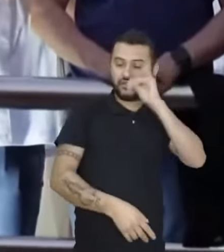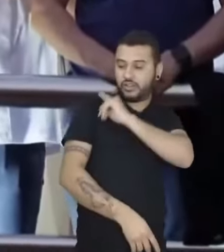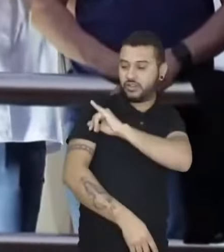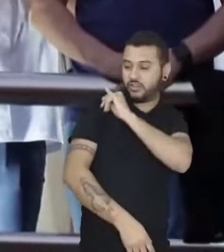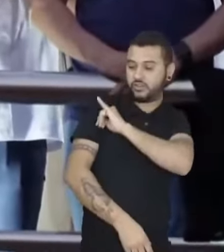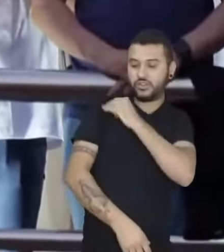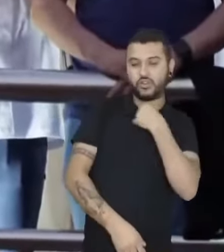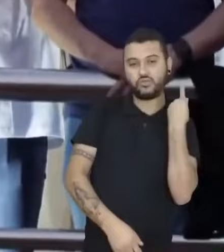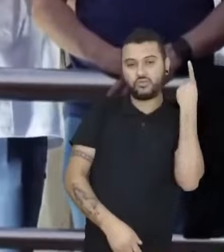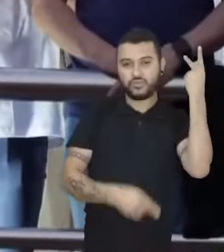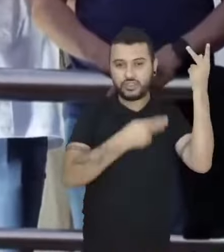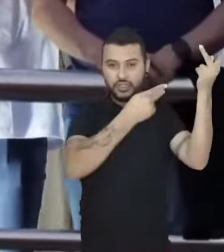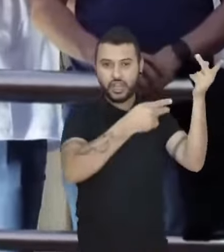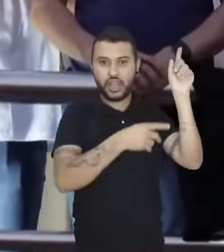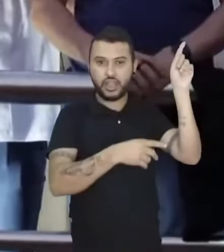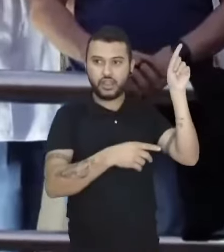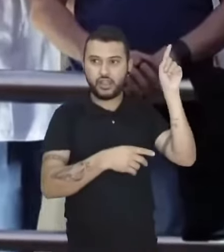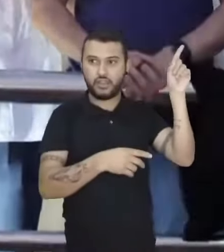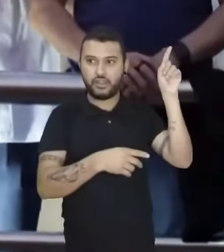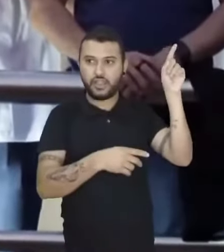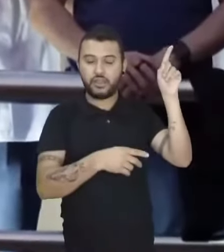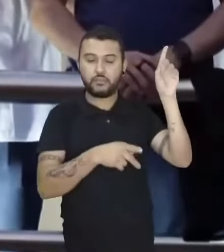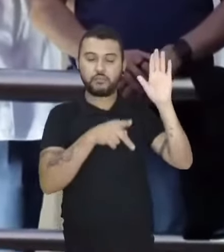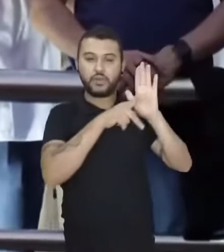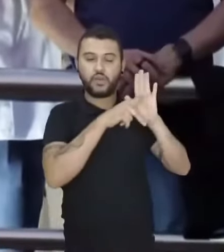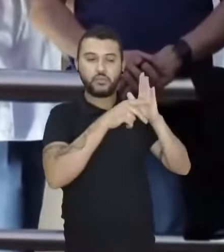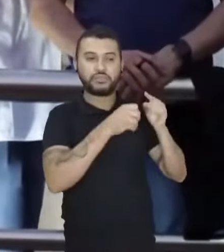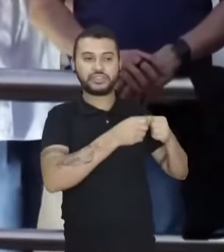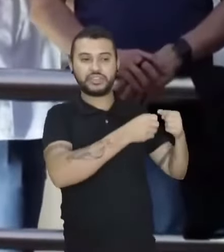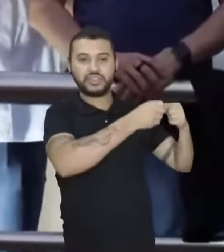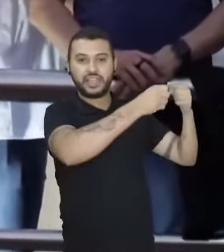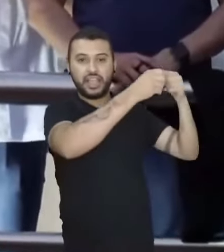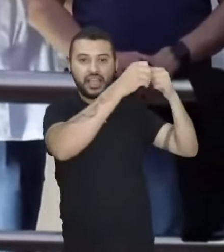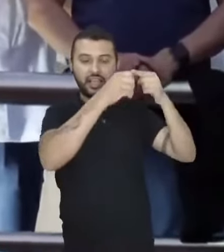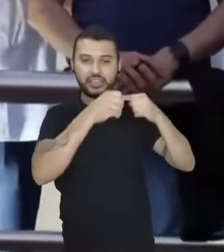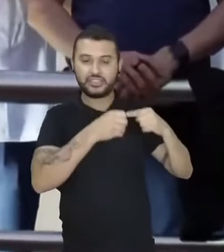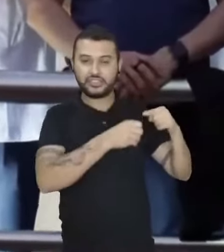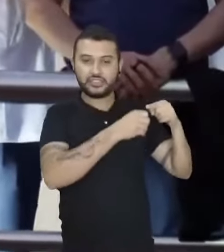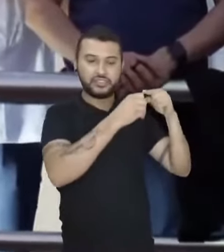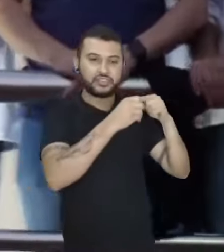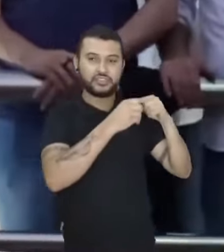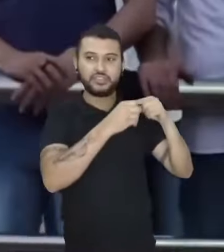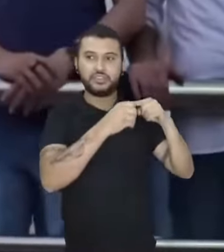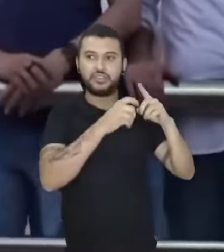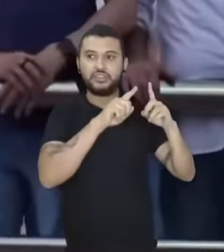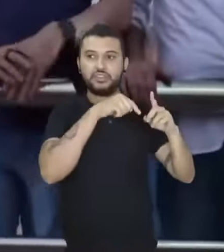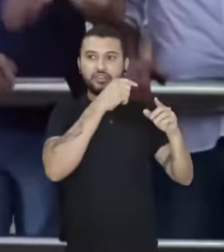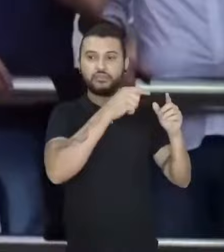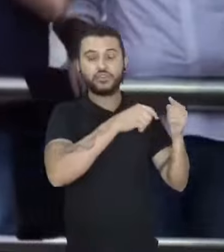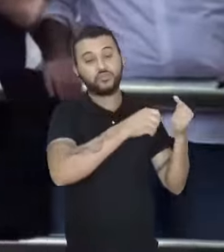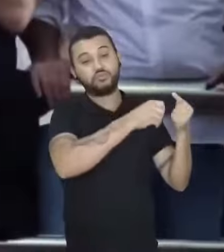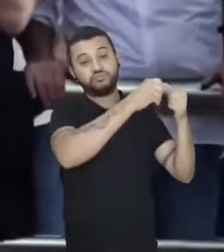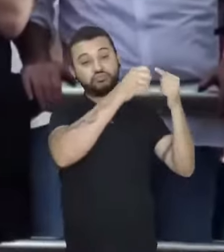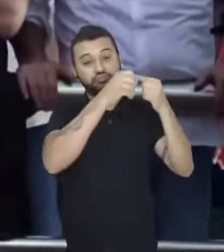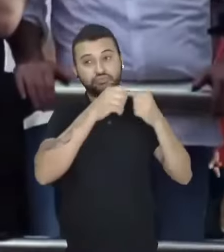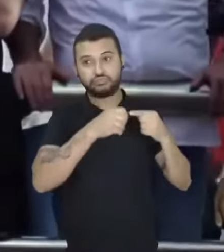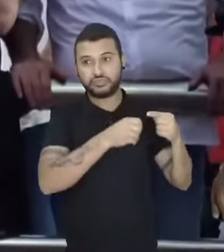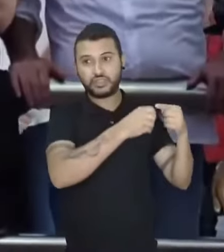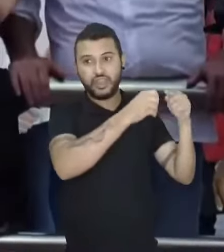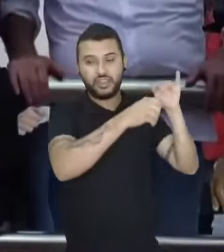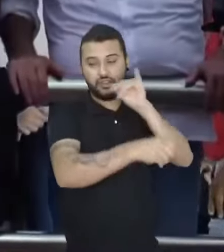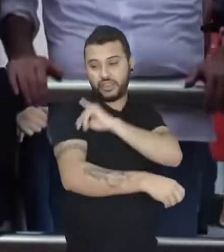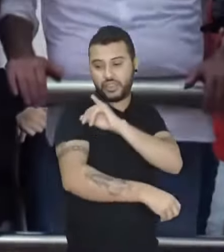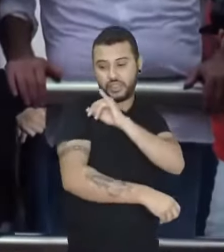que eu fui no Complexo Alemão, depois eu fui em Belfort Roxo, depois eu